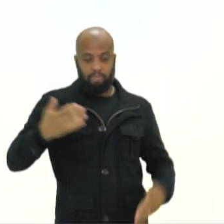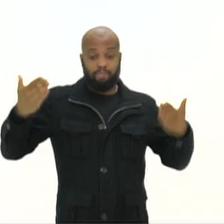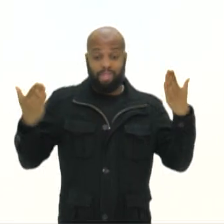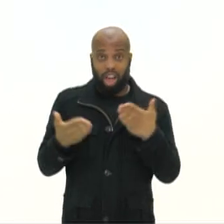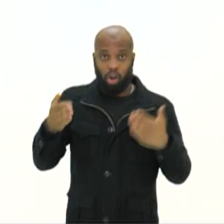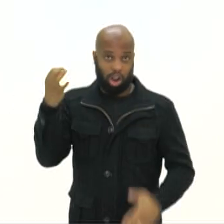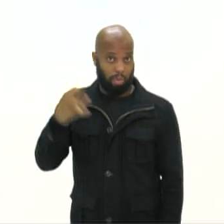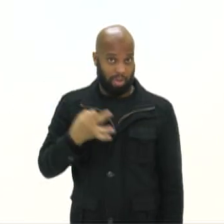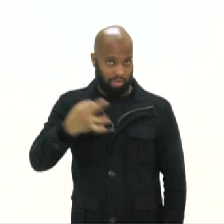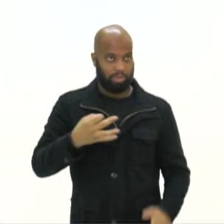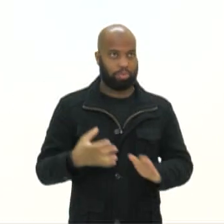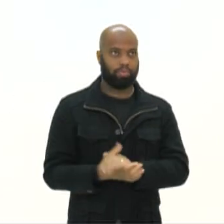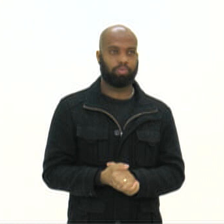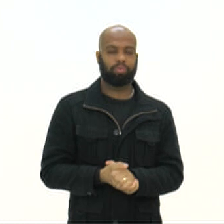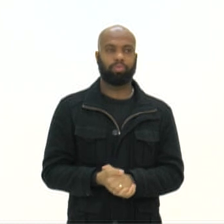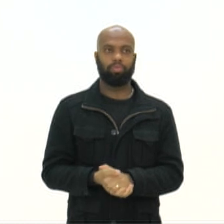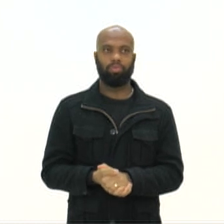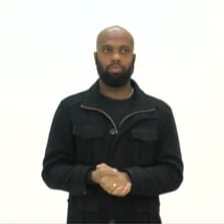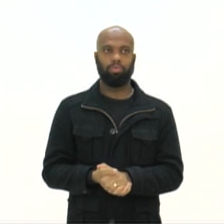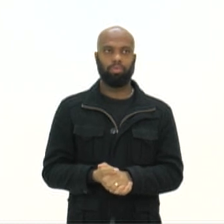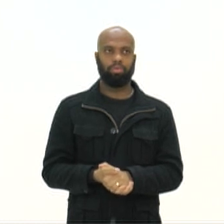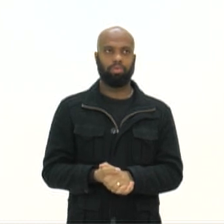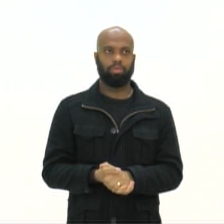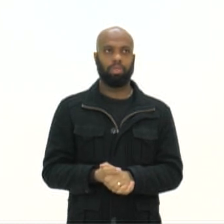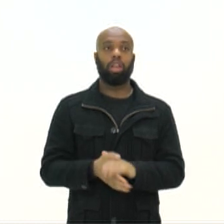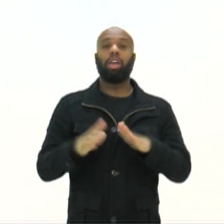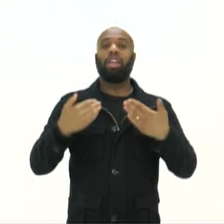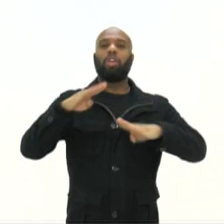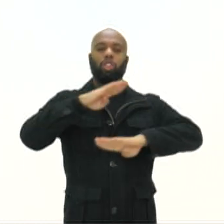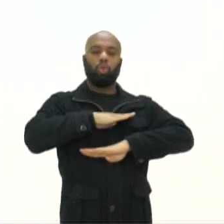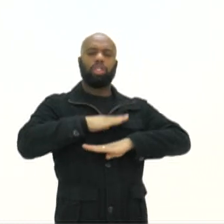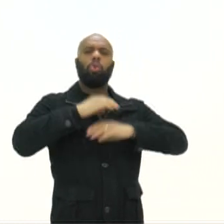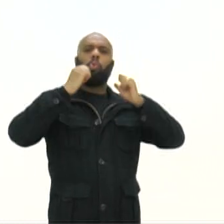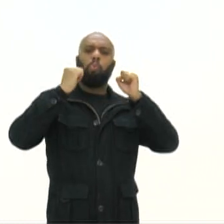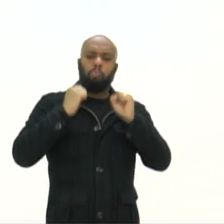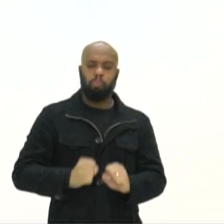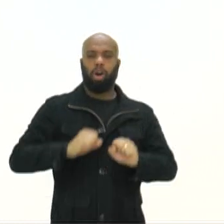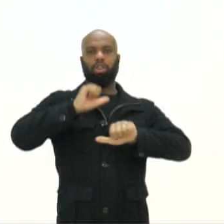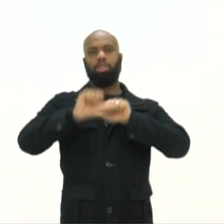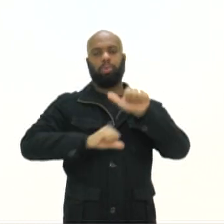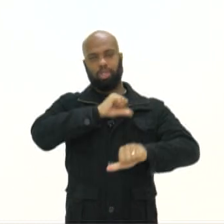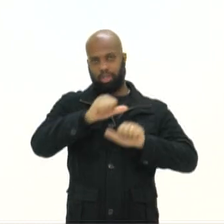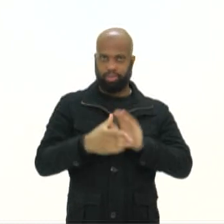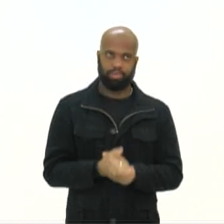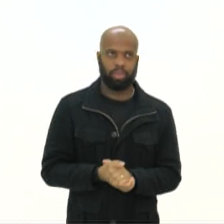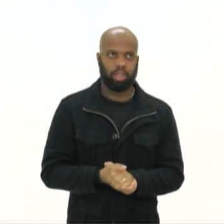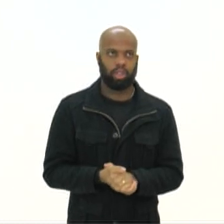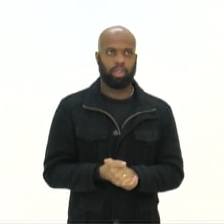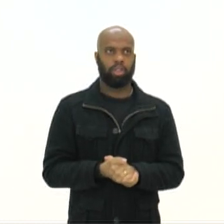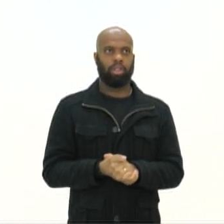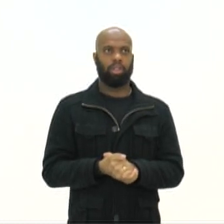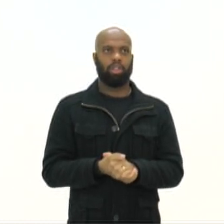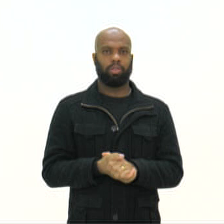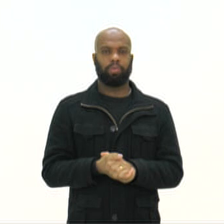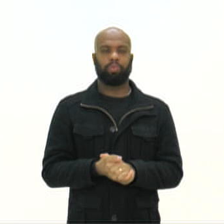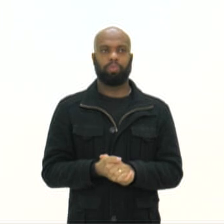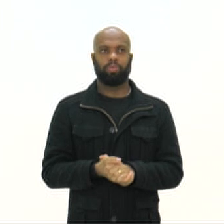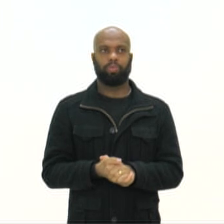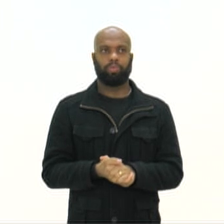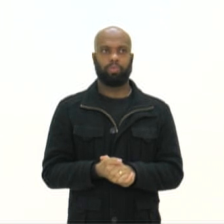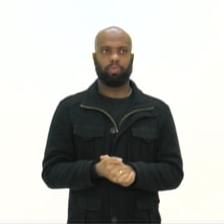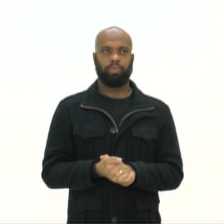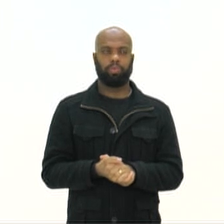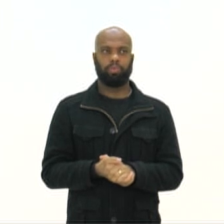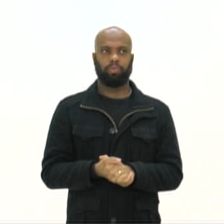pessoal. The situation can change. A situação, ela pode mudar. Beleza? Então, olha só. Filmes in